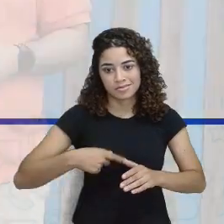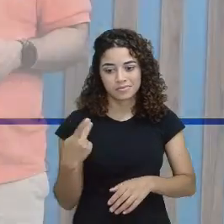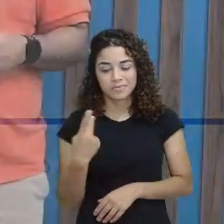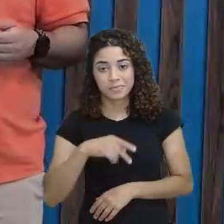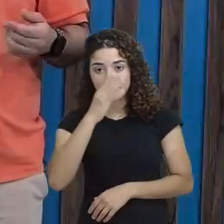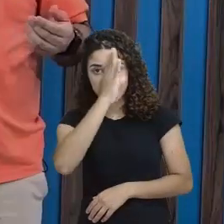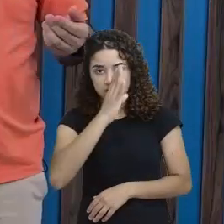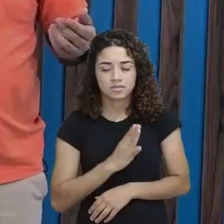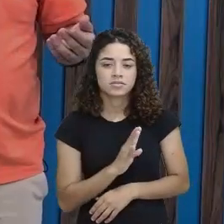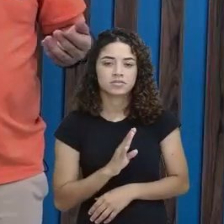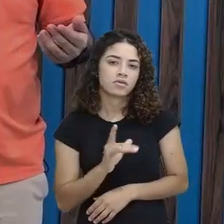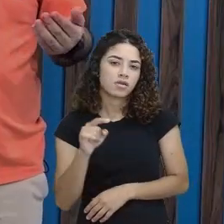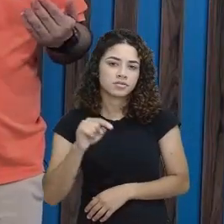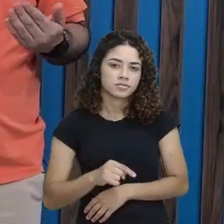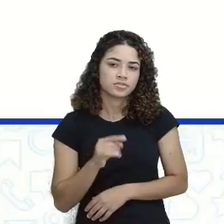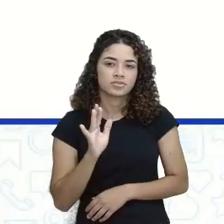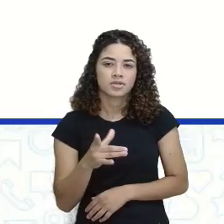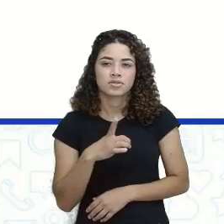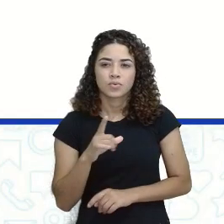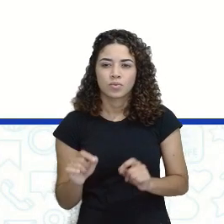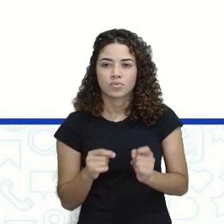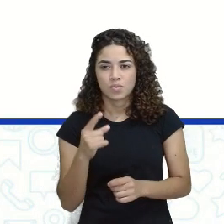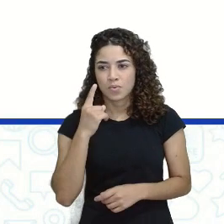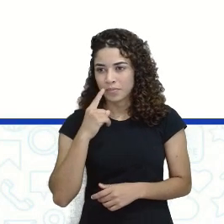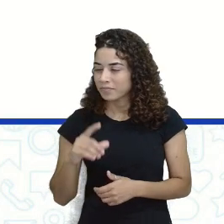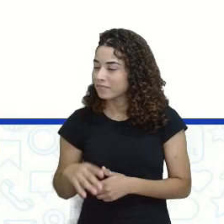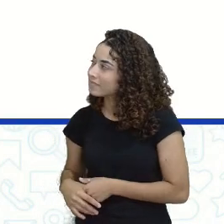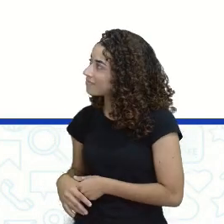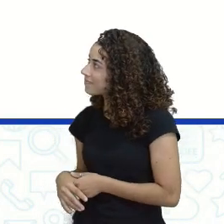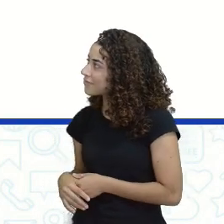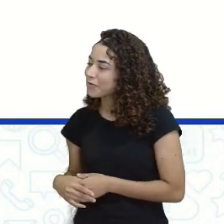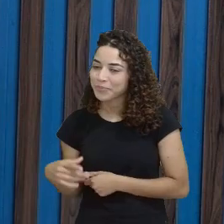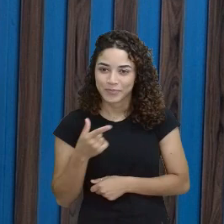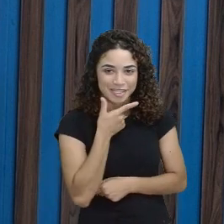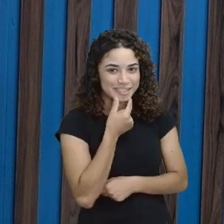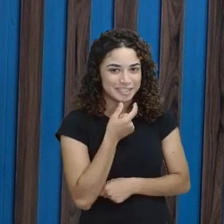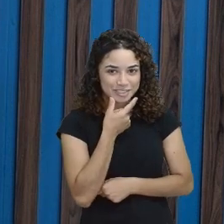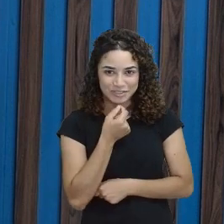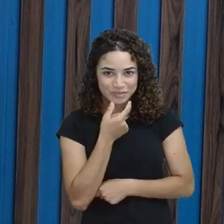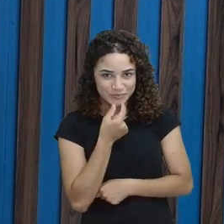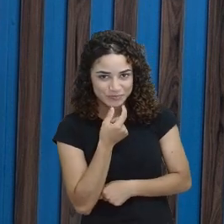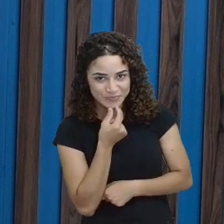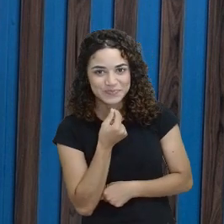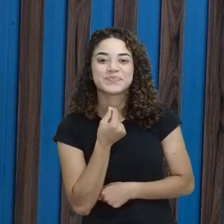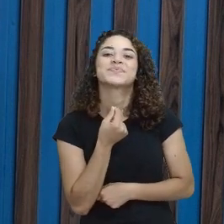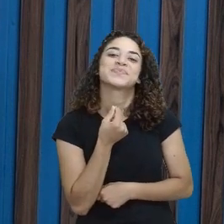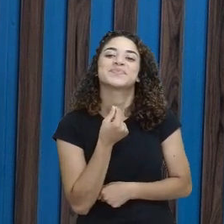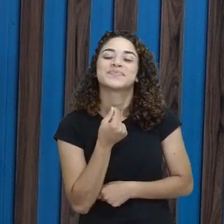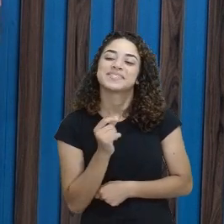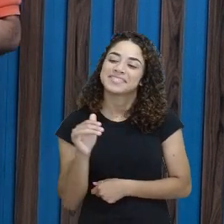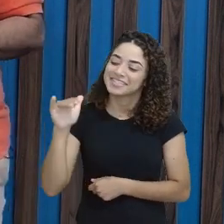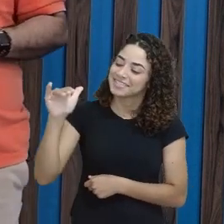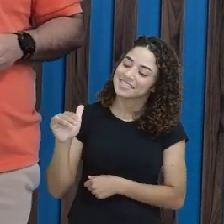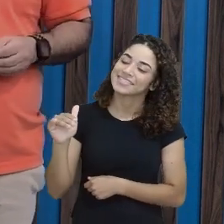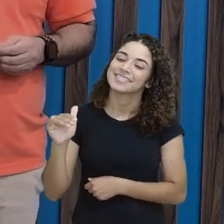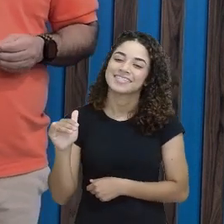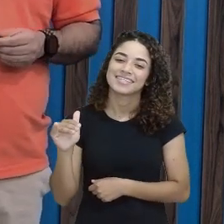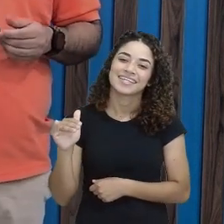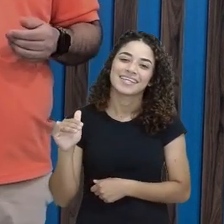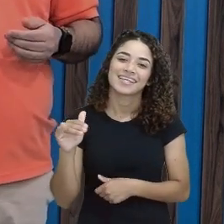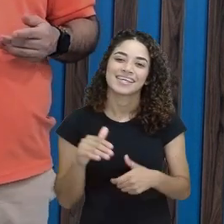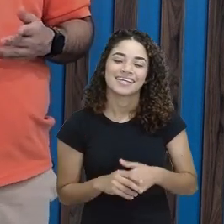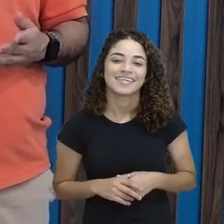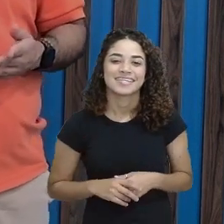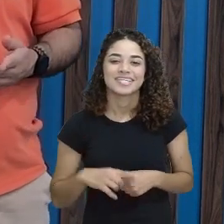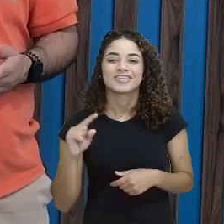Brasil. Aí, ó, já o nosso querido Fofozinho aqui, ó, o Fofozinho aqui, nosso mascote,